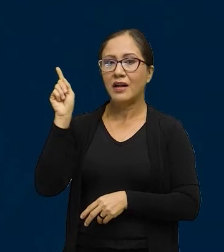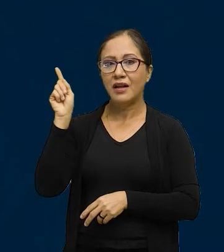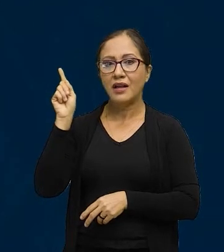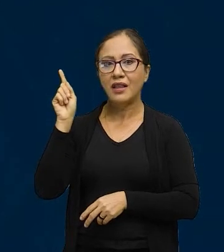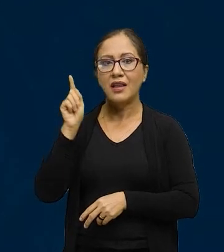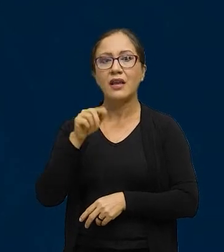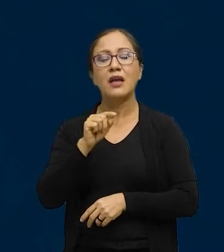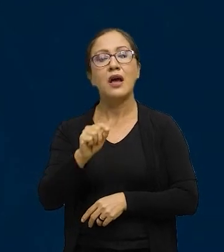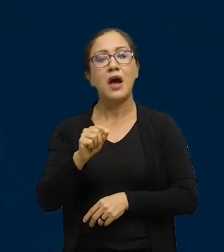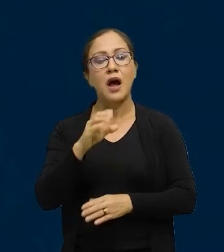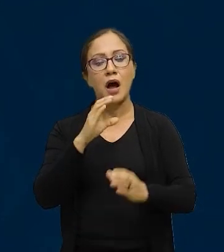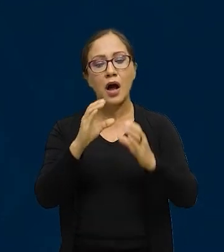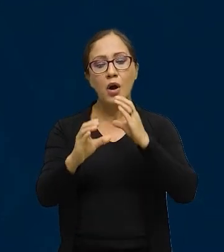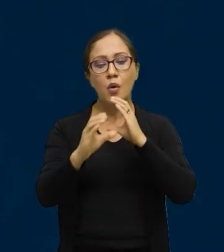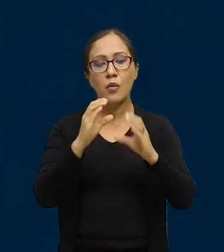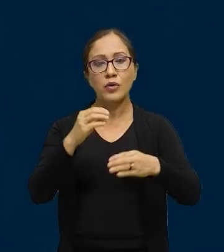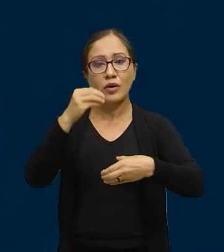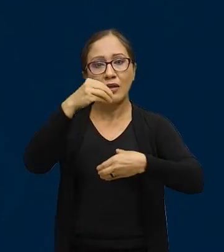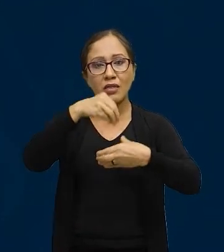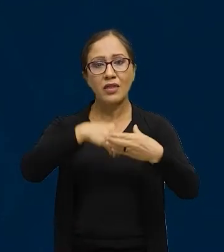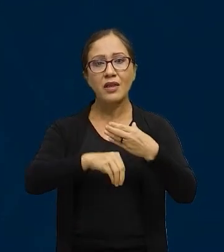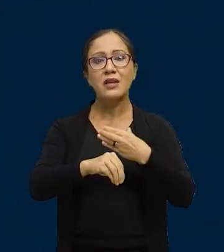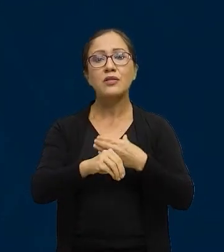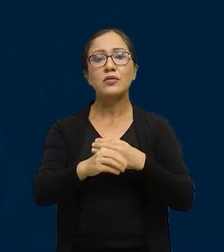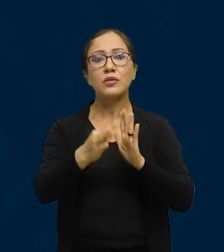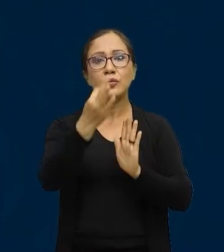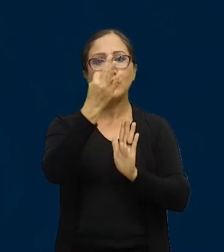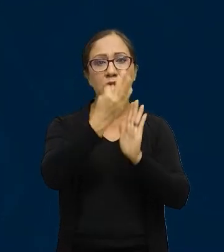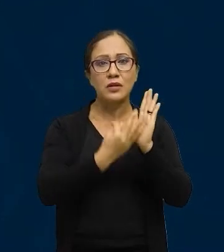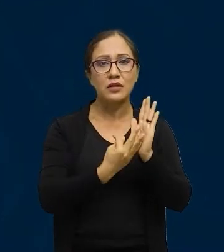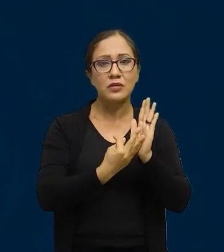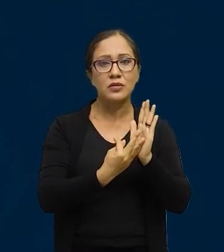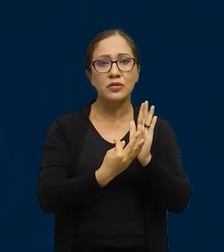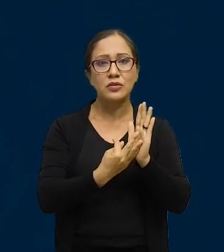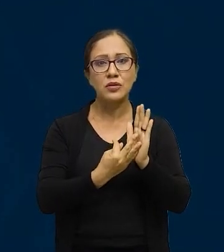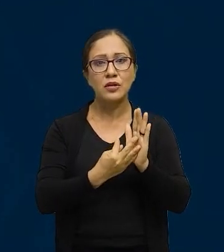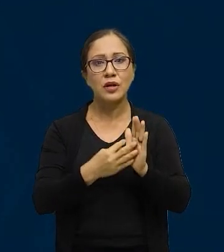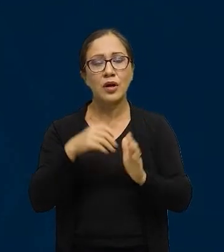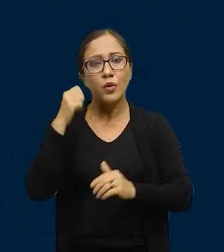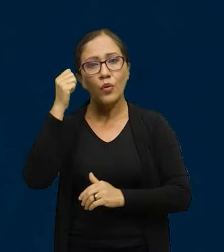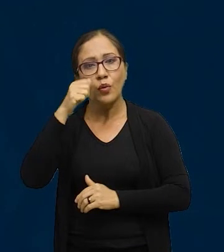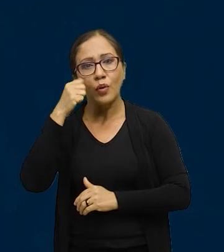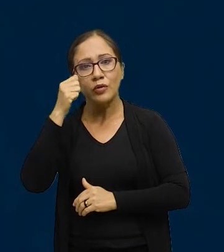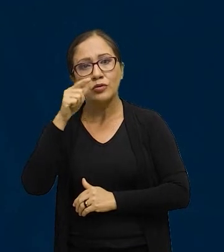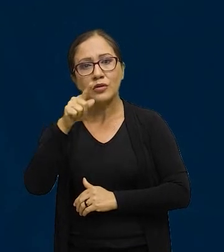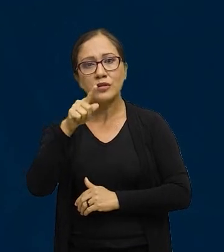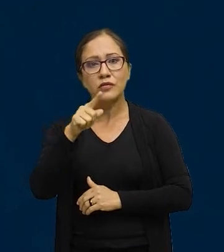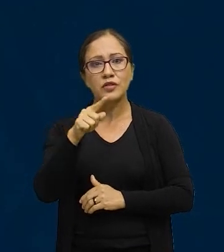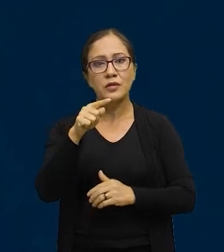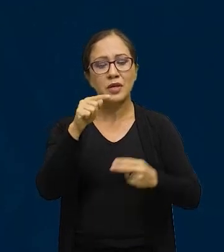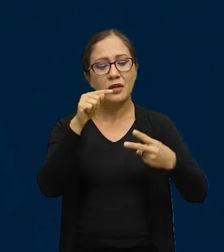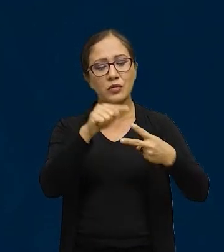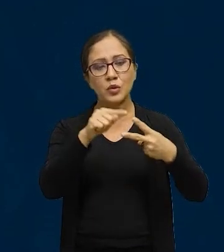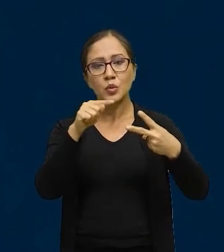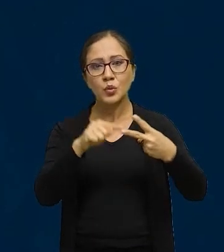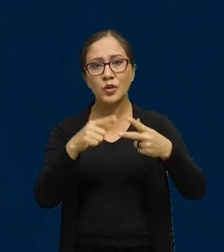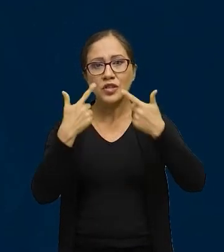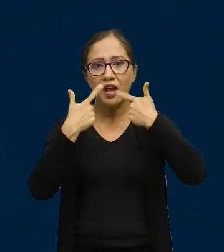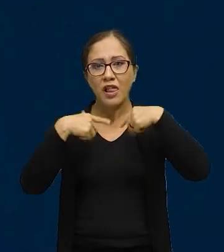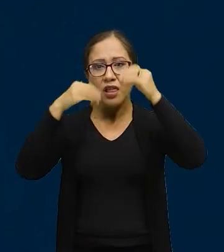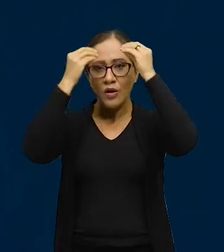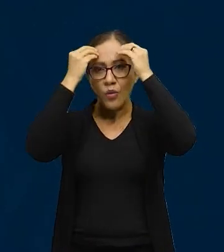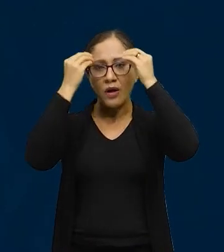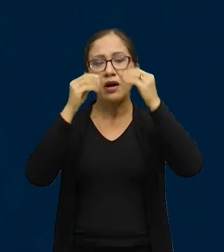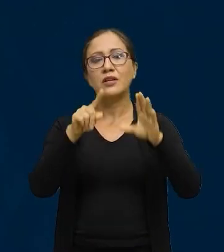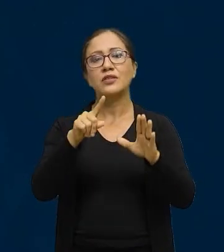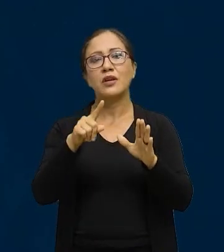dentro do texto. A intenção do autor quando você aplica as duas linguagens. Então, a gente percebe